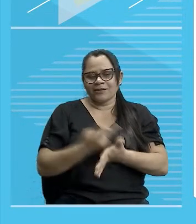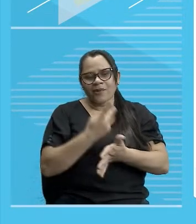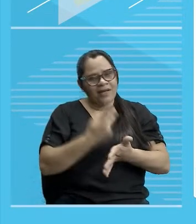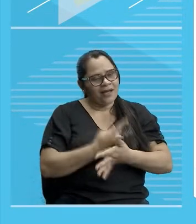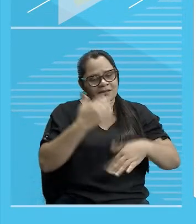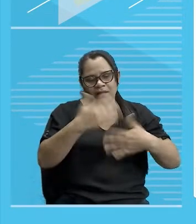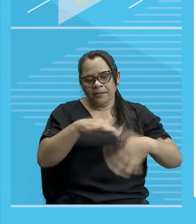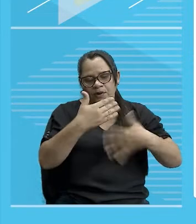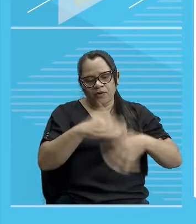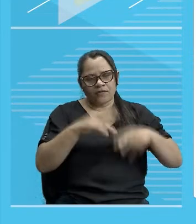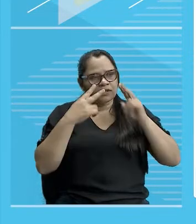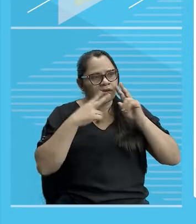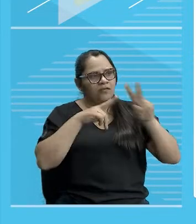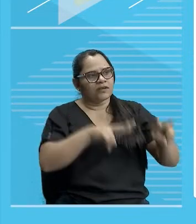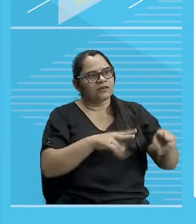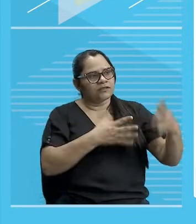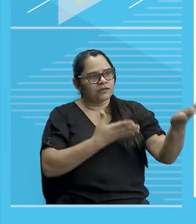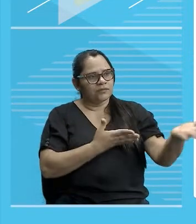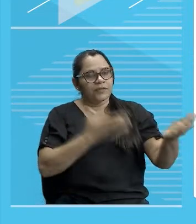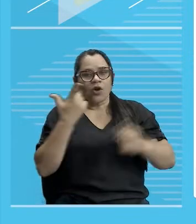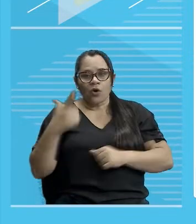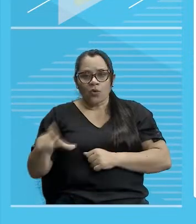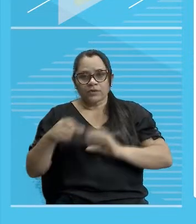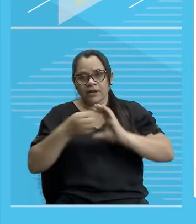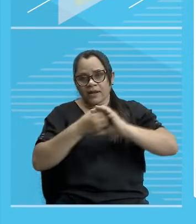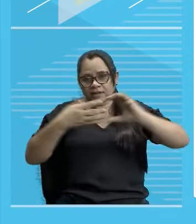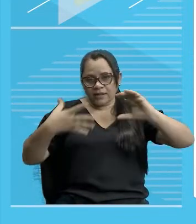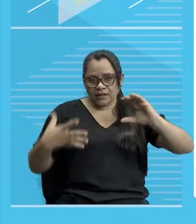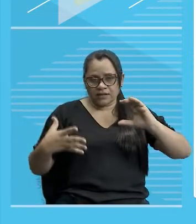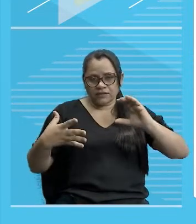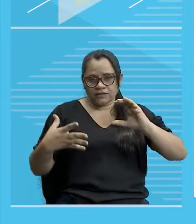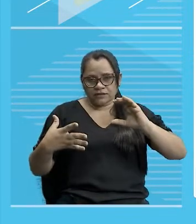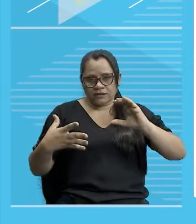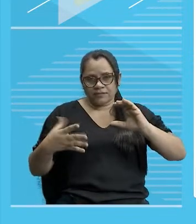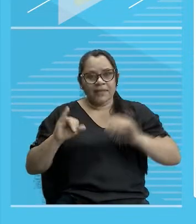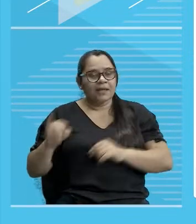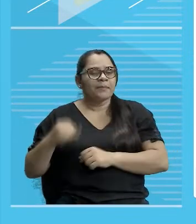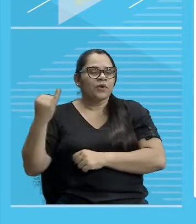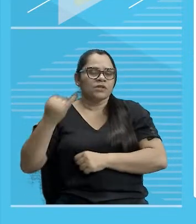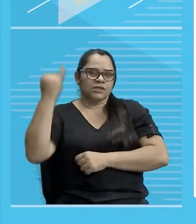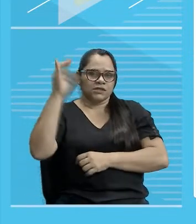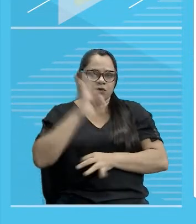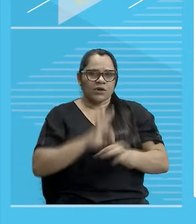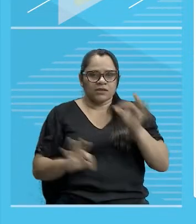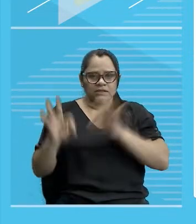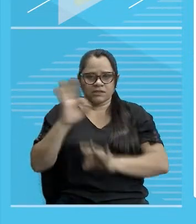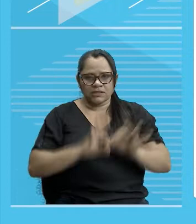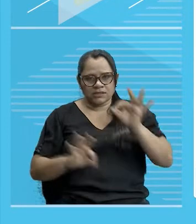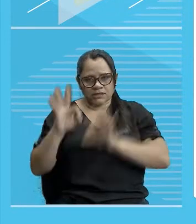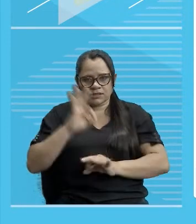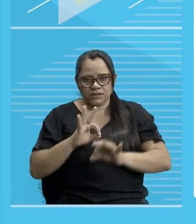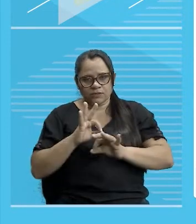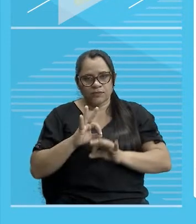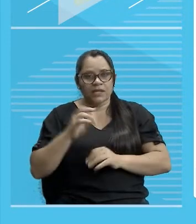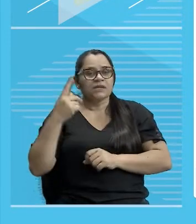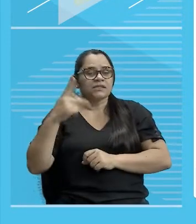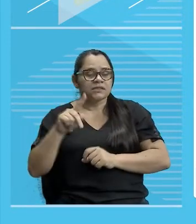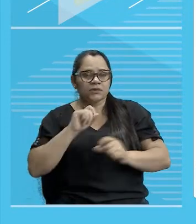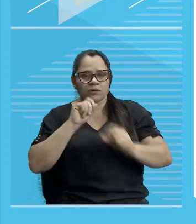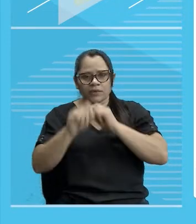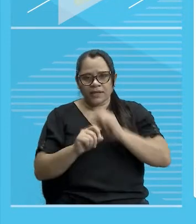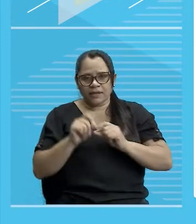só outra característica importante do planejamento operacional são os orçamentos